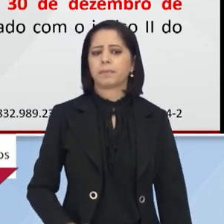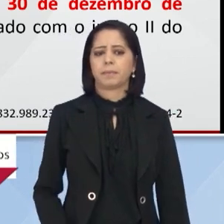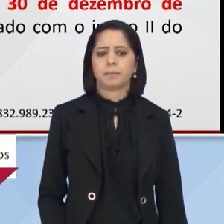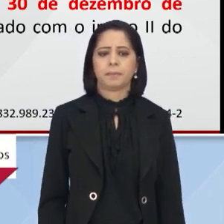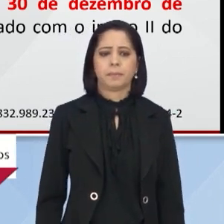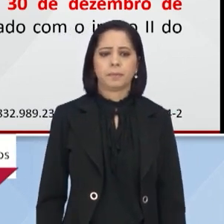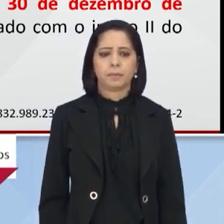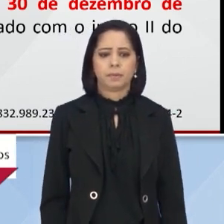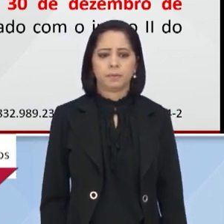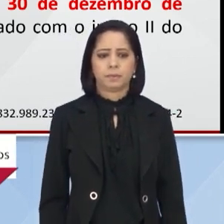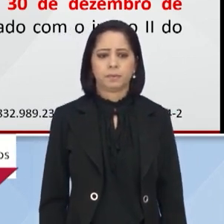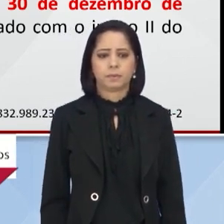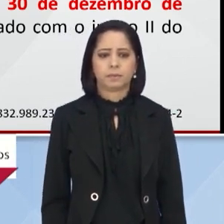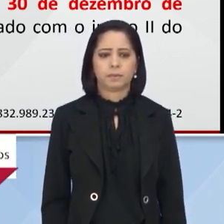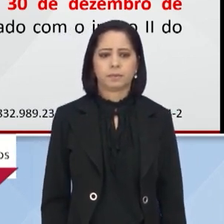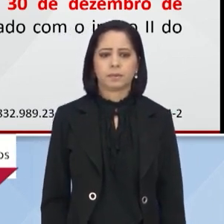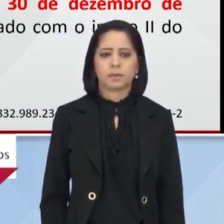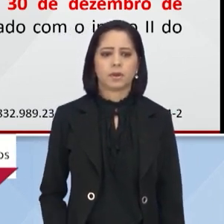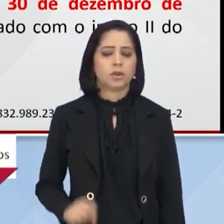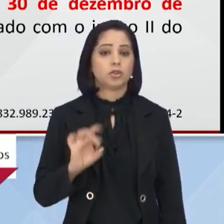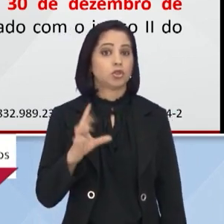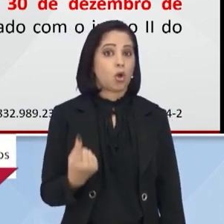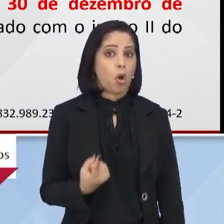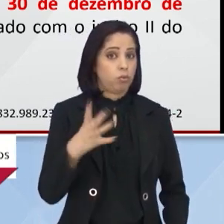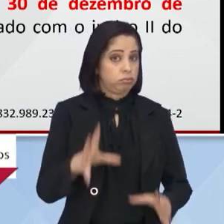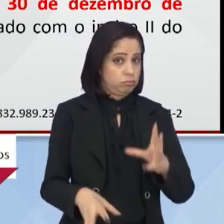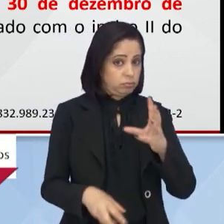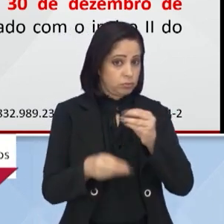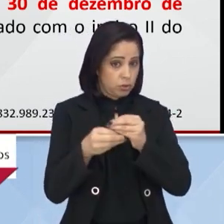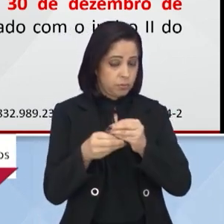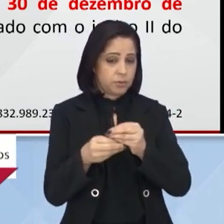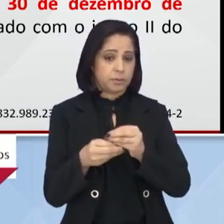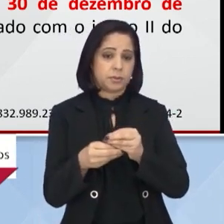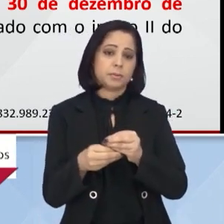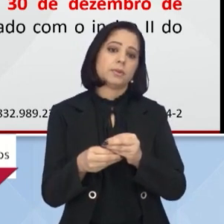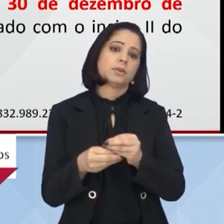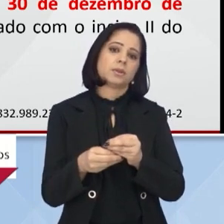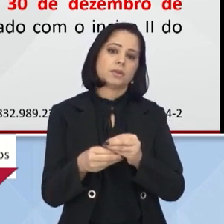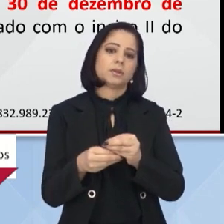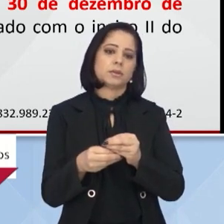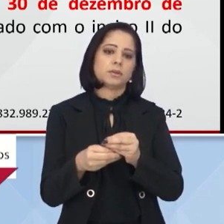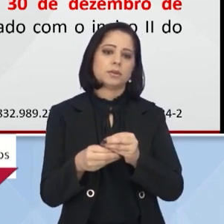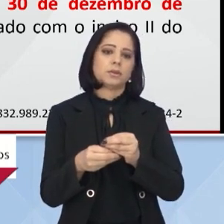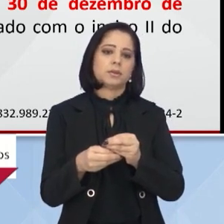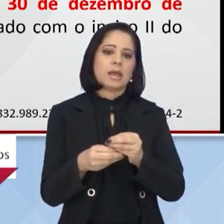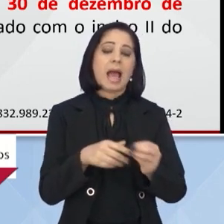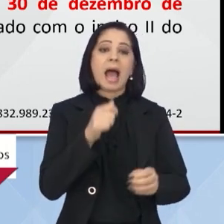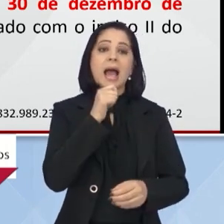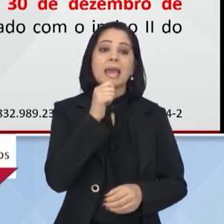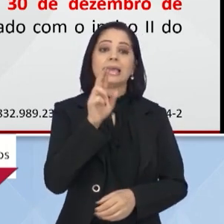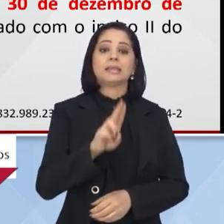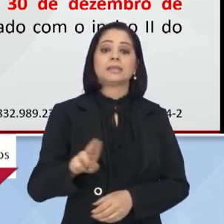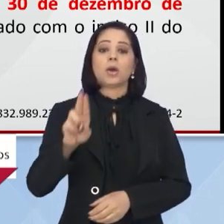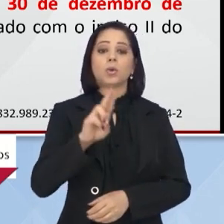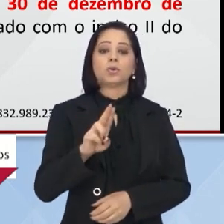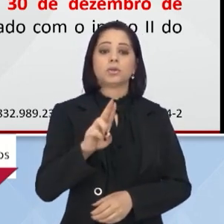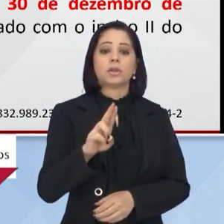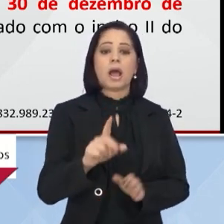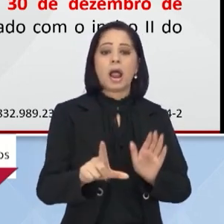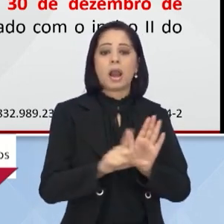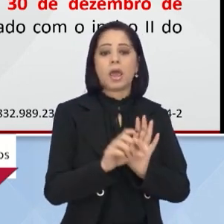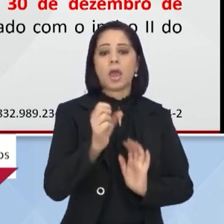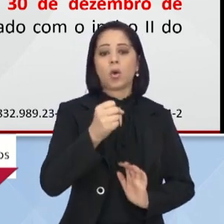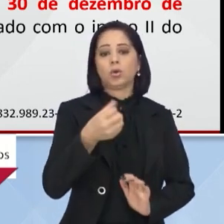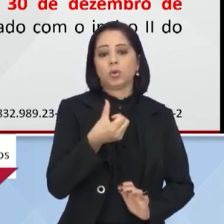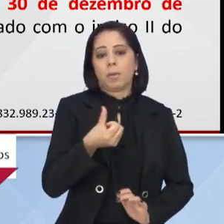Ok bem só mais um um comentário a respeito dessa questão da da da ainda da utilização do 8666 o